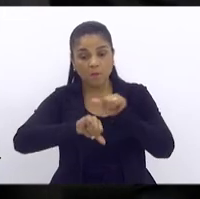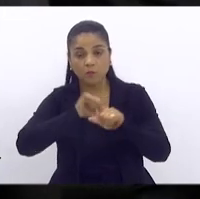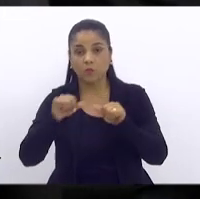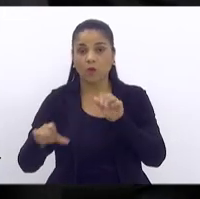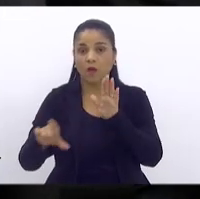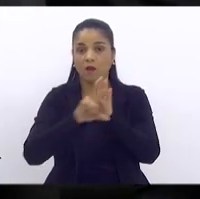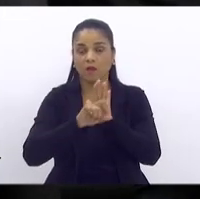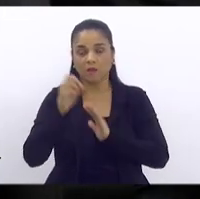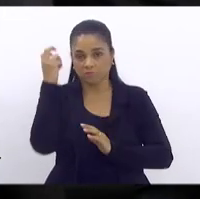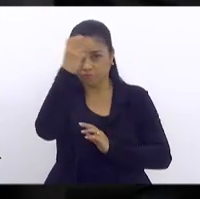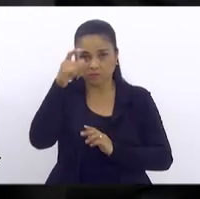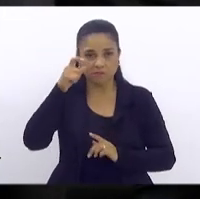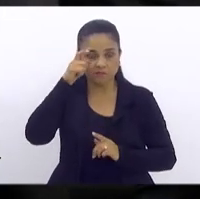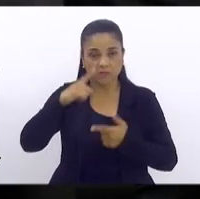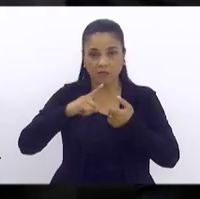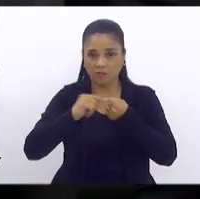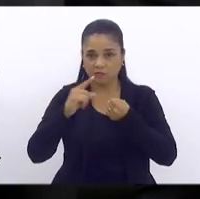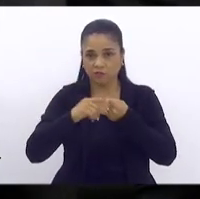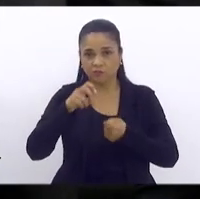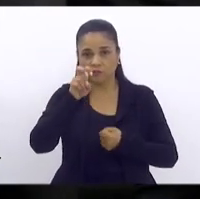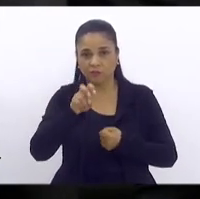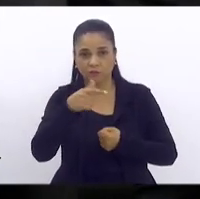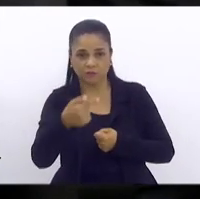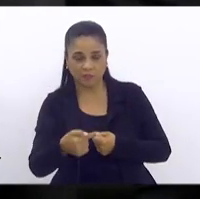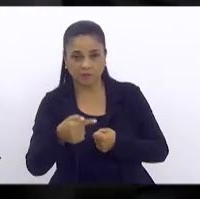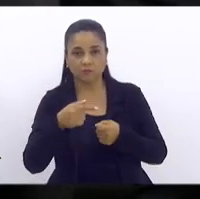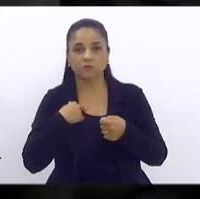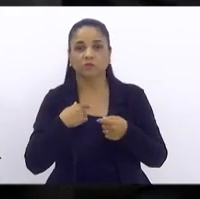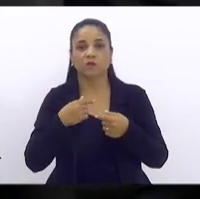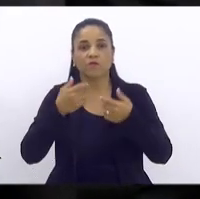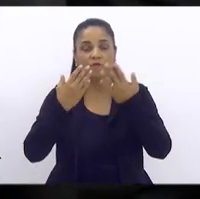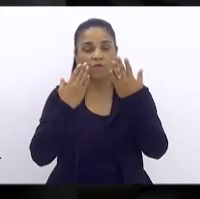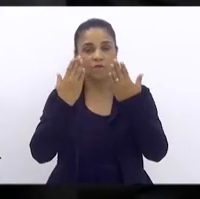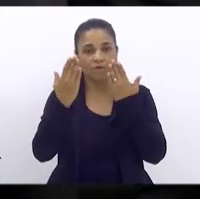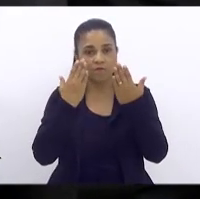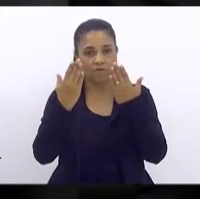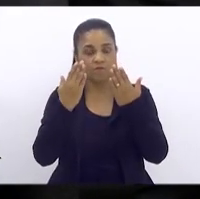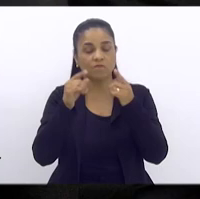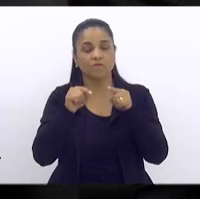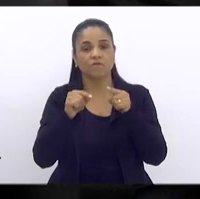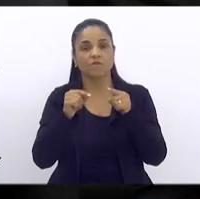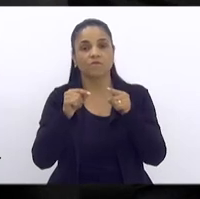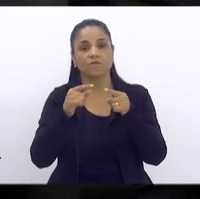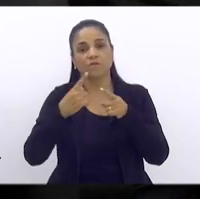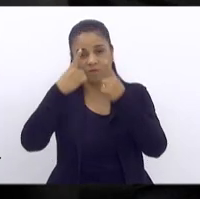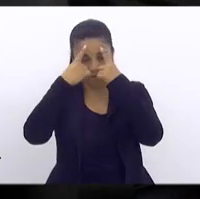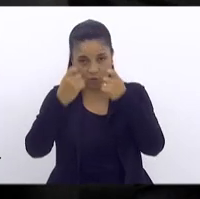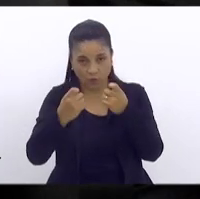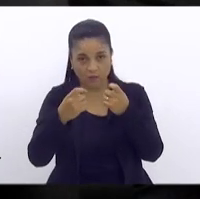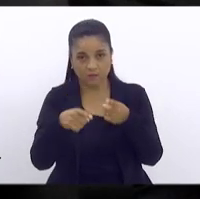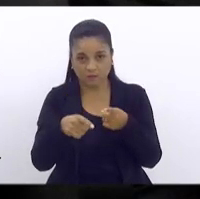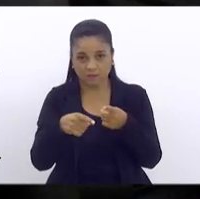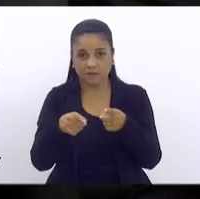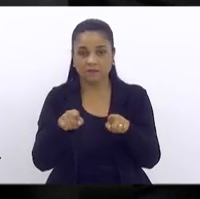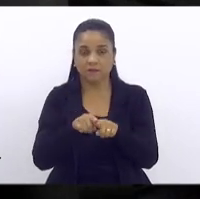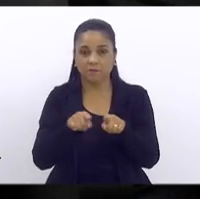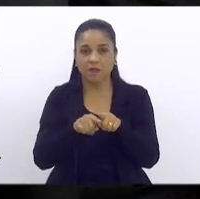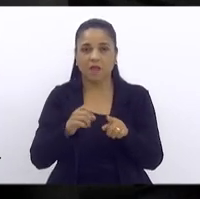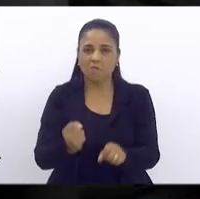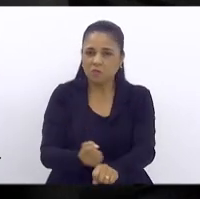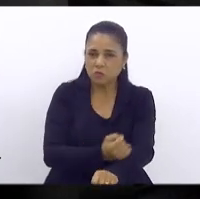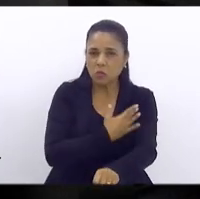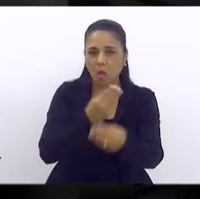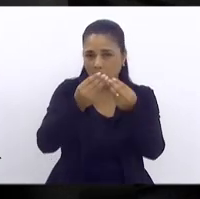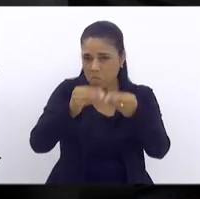Penha no artigo 5º, artigo 7º, que quando fala de violência psicológica. Então, a violência psicológica também é, além do dano emocional,